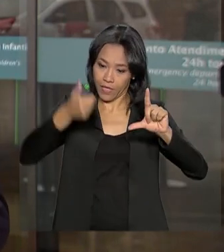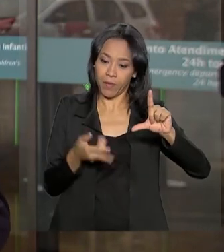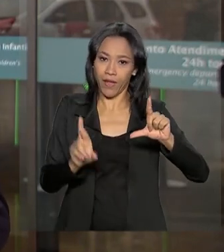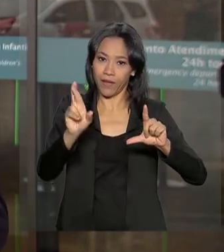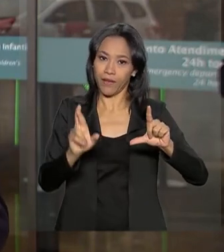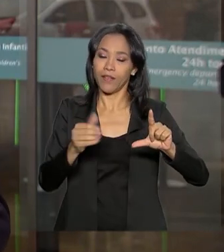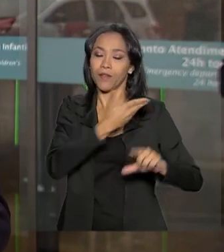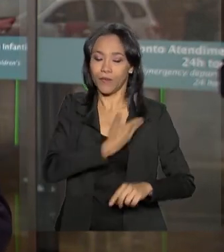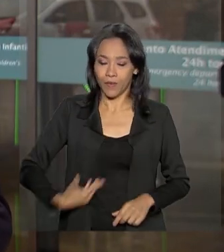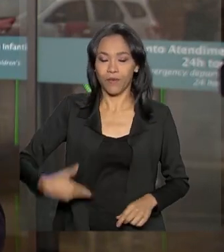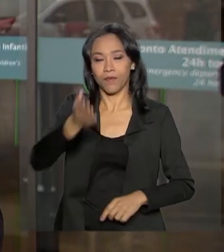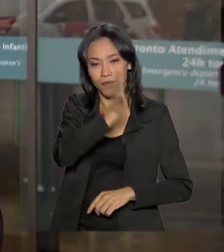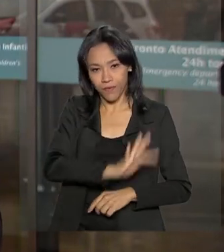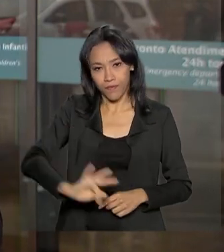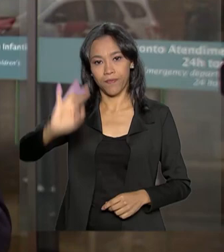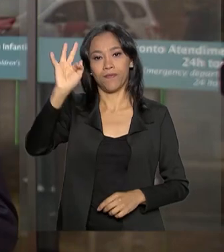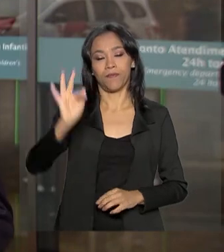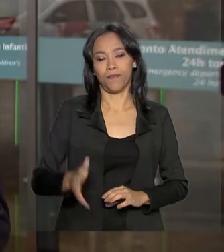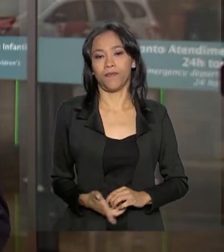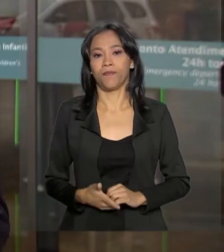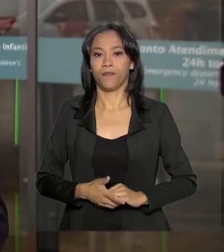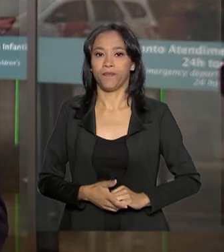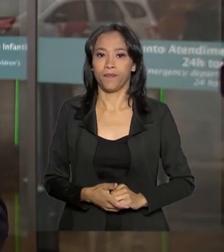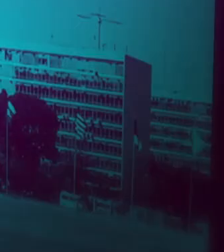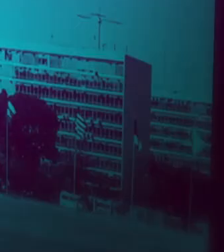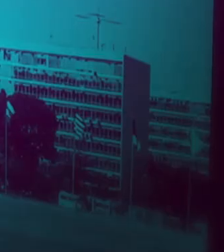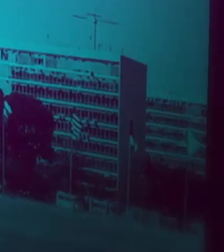NBR, a TV do Governo Federal.